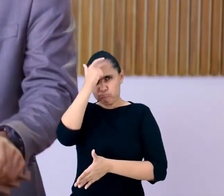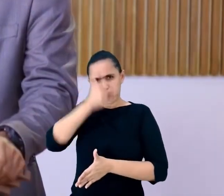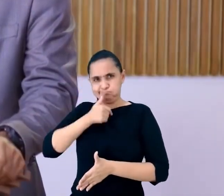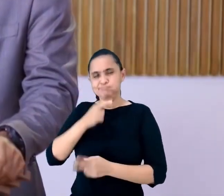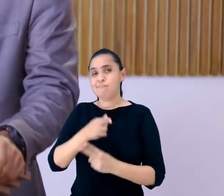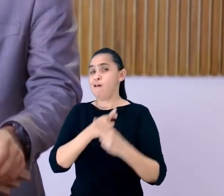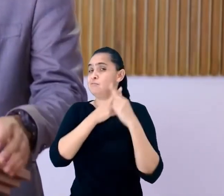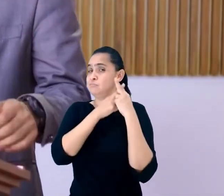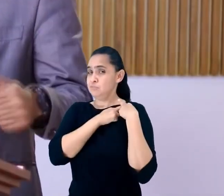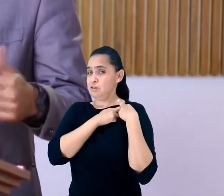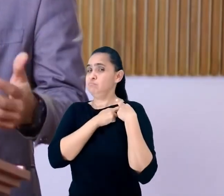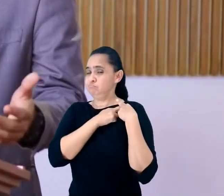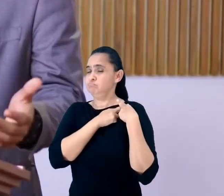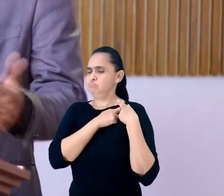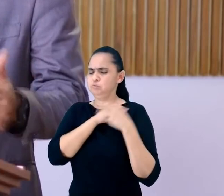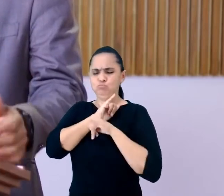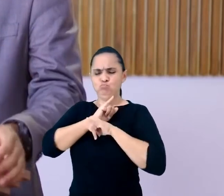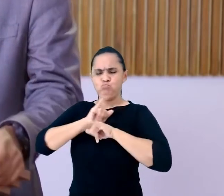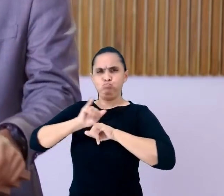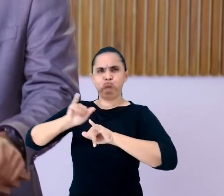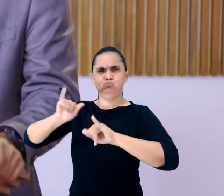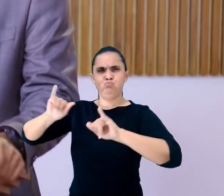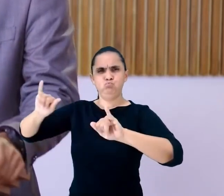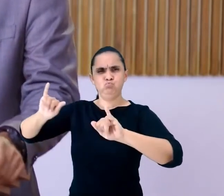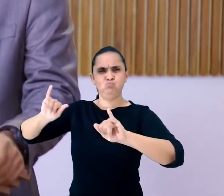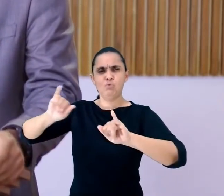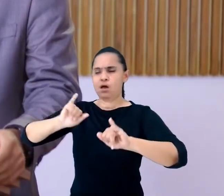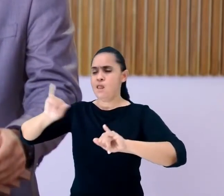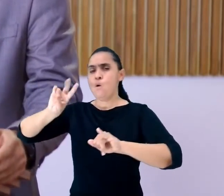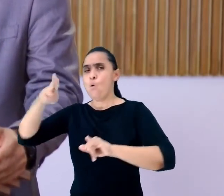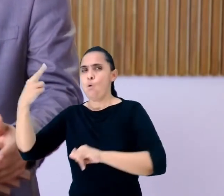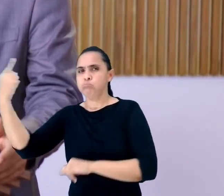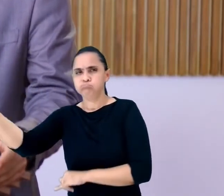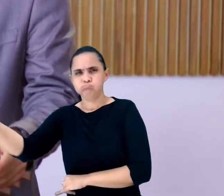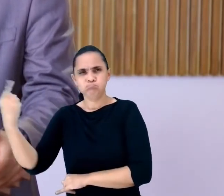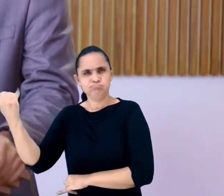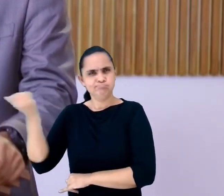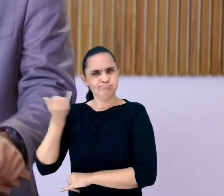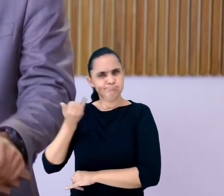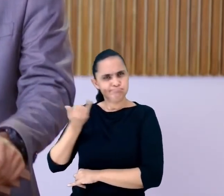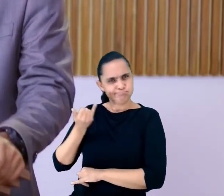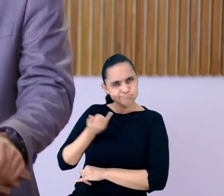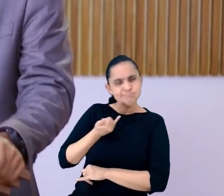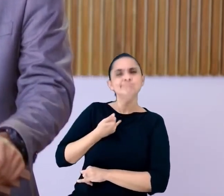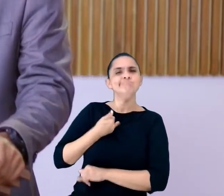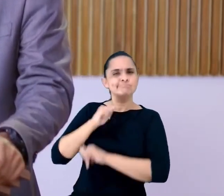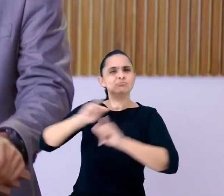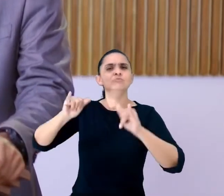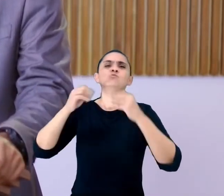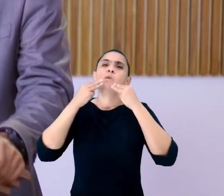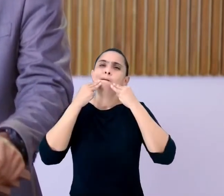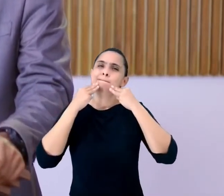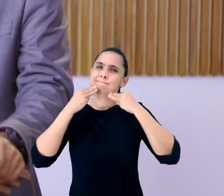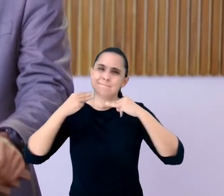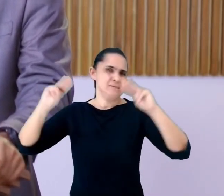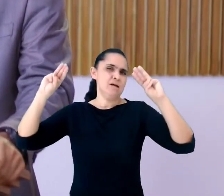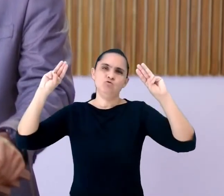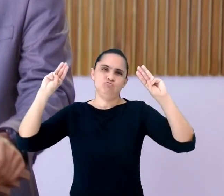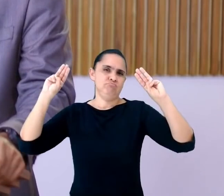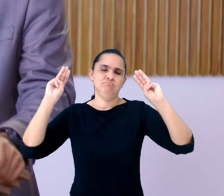essa conotação. É aquele que leva ou traz uma mensagem. É aquele que é portador de uma mensagem, seja